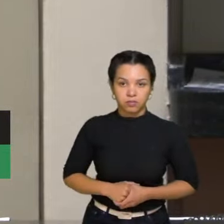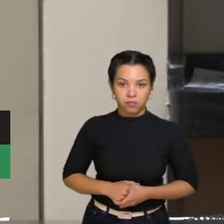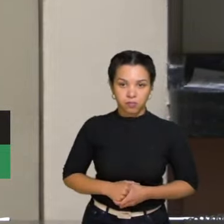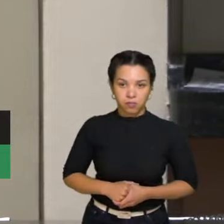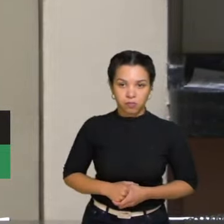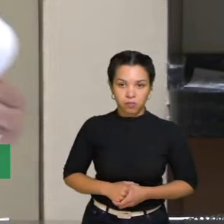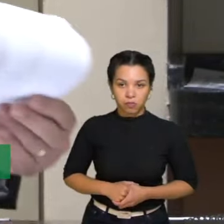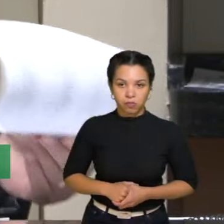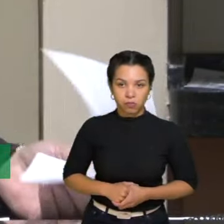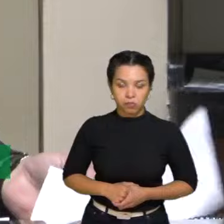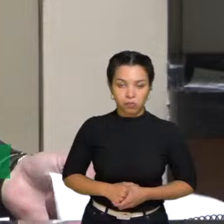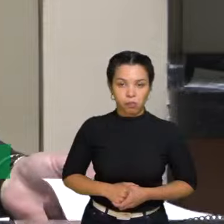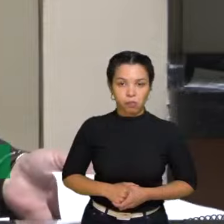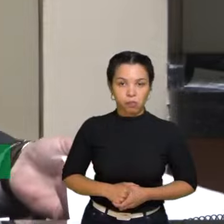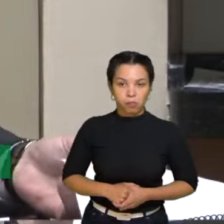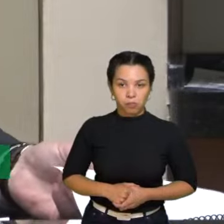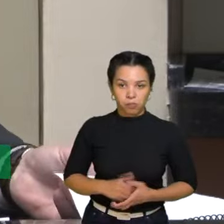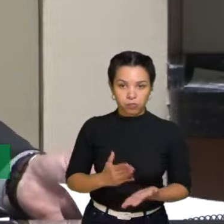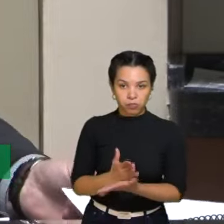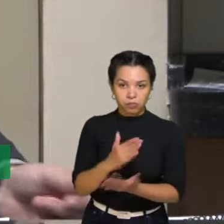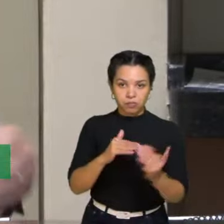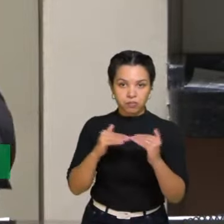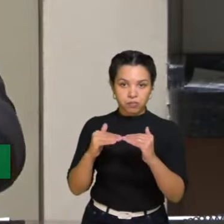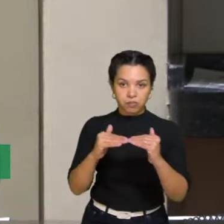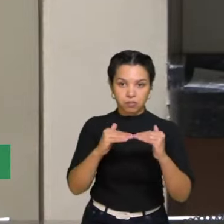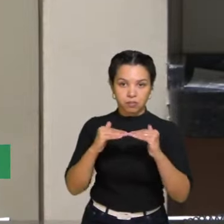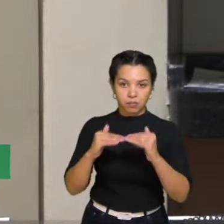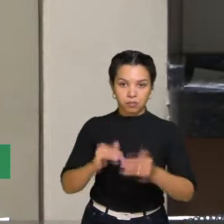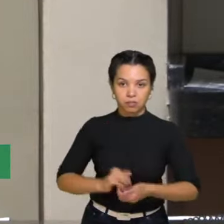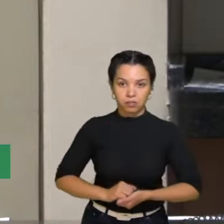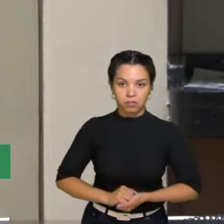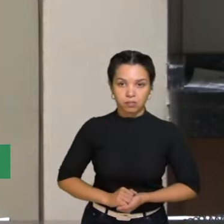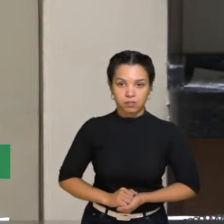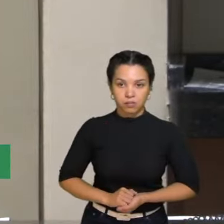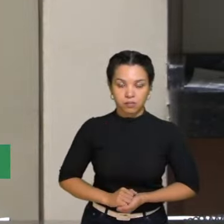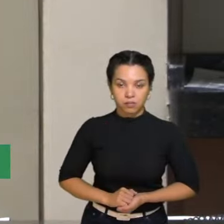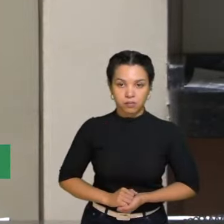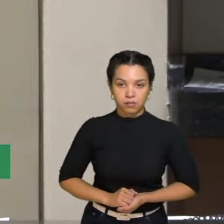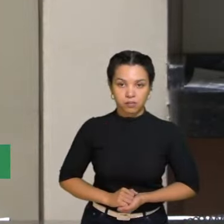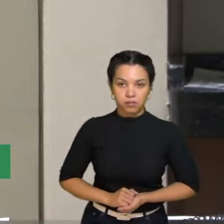encontram. Aprovado por unanimidade.